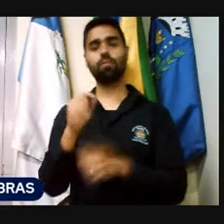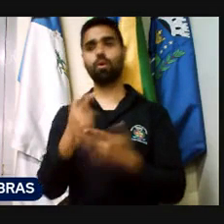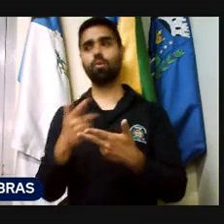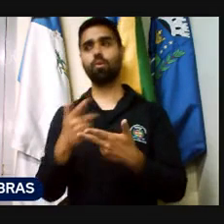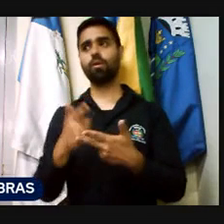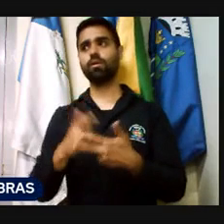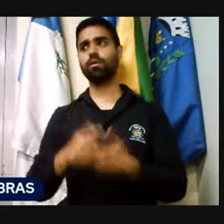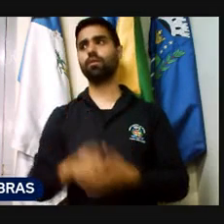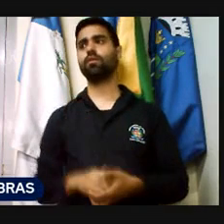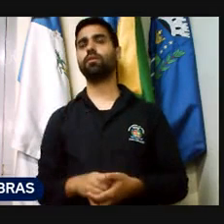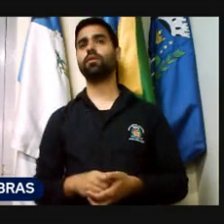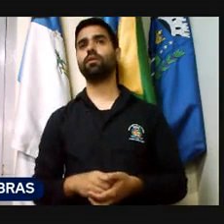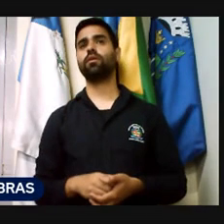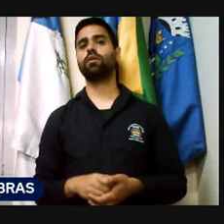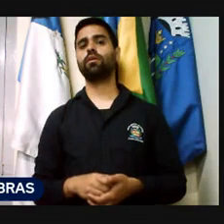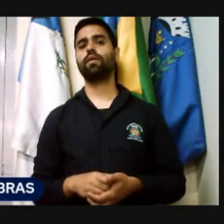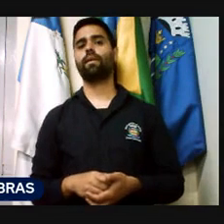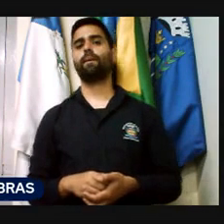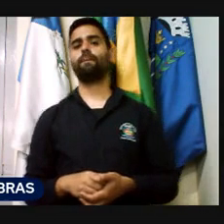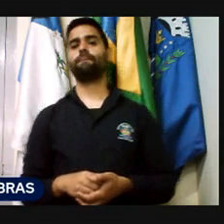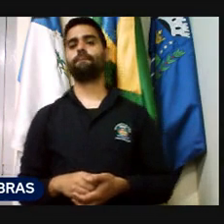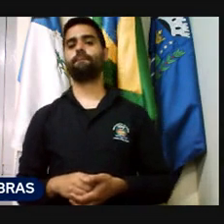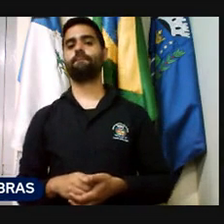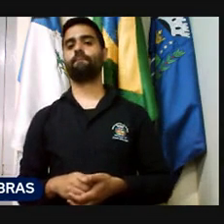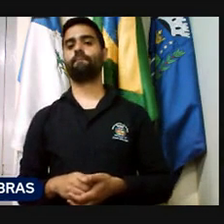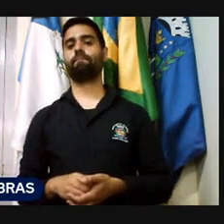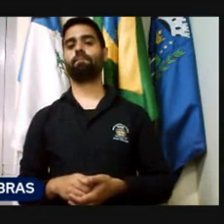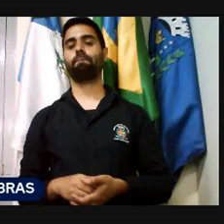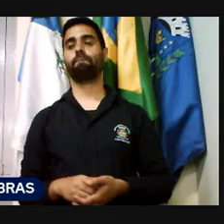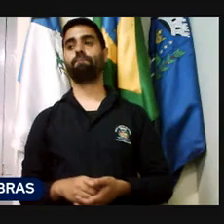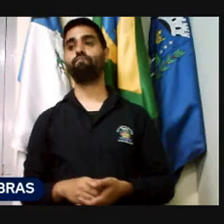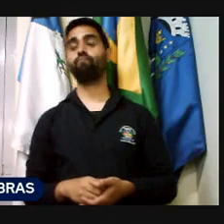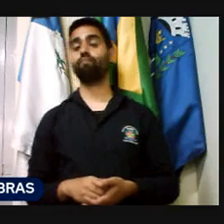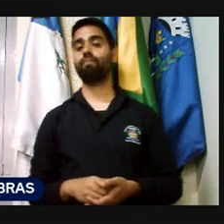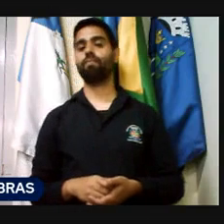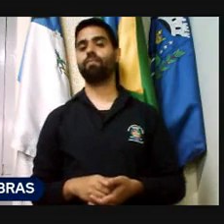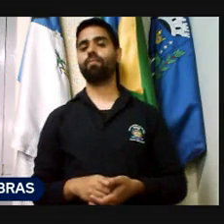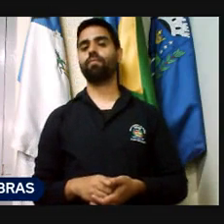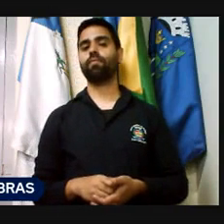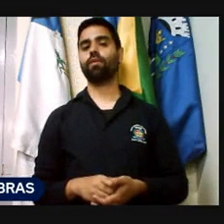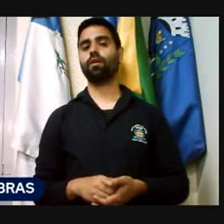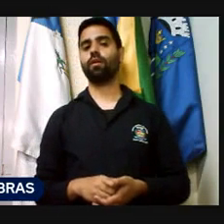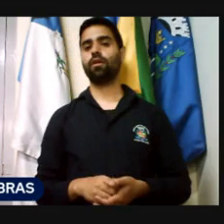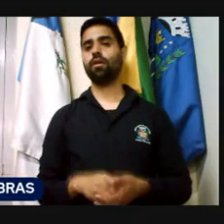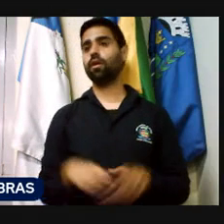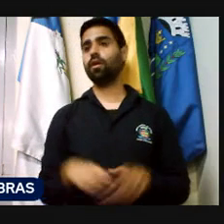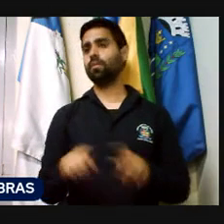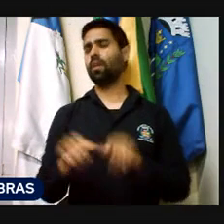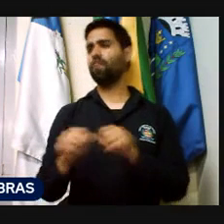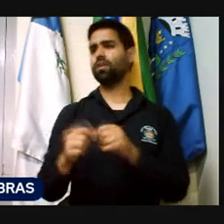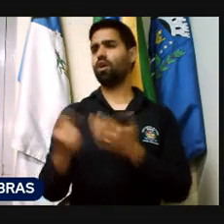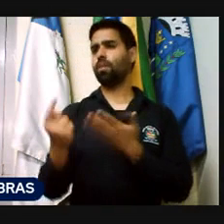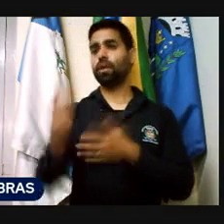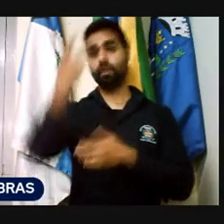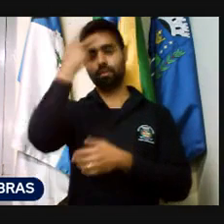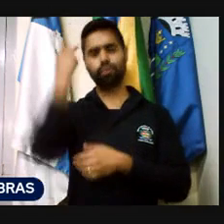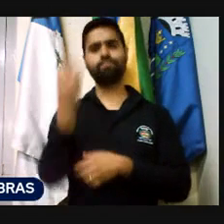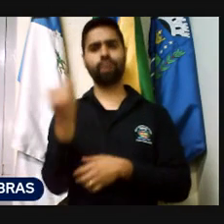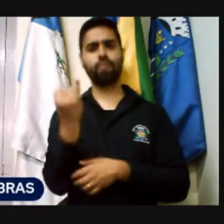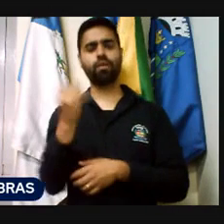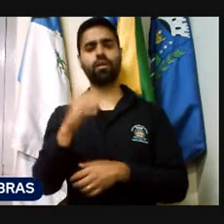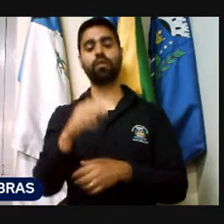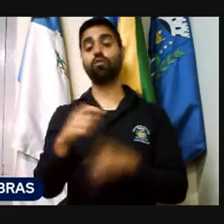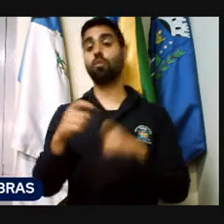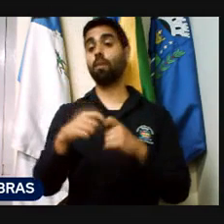expressa vedação dada pelo dispositivo legal supracitado. Do acima exposto, e não obstante a merecida homenagem à figura ilustríssima do